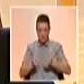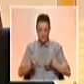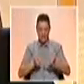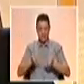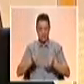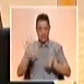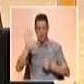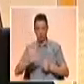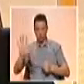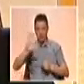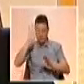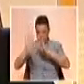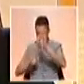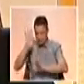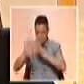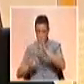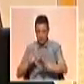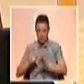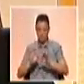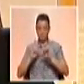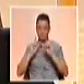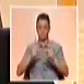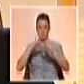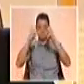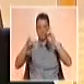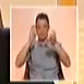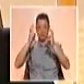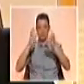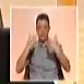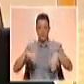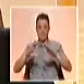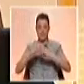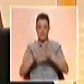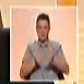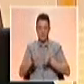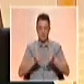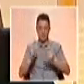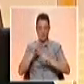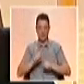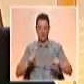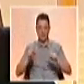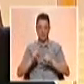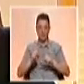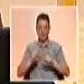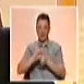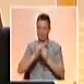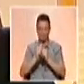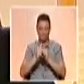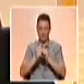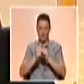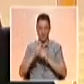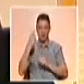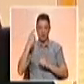nacional... para o tratamento dos efluentes agropecuários e agroindustriais, só que essa estratégia, em meu entender, também não é a estratégia mais adequada e